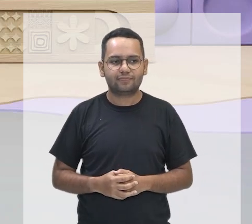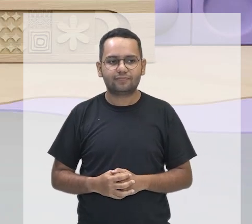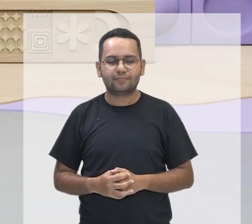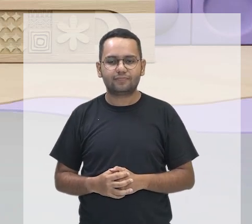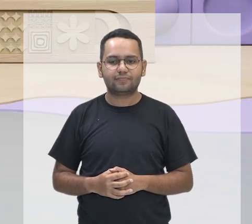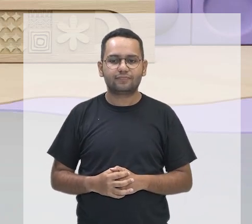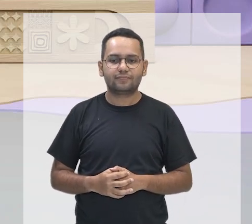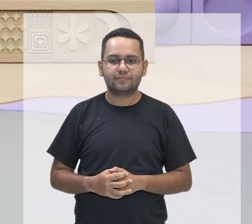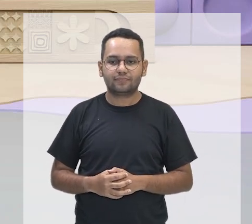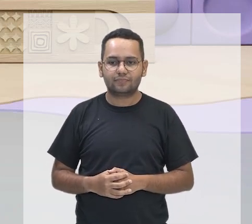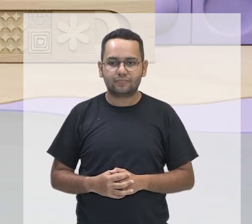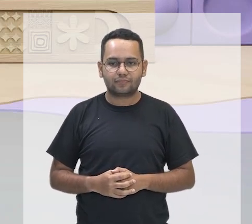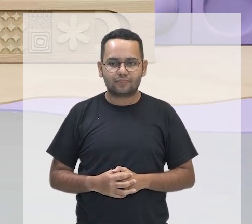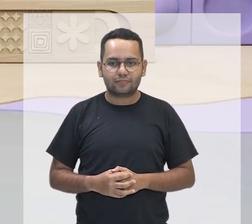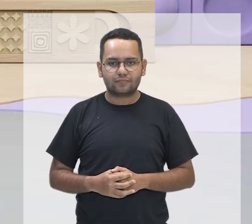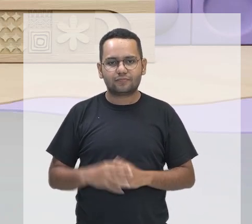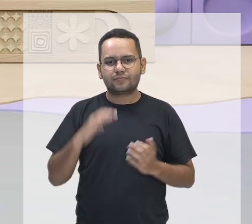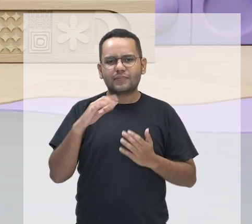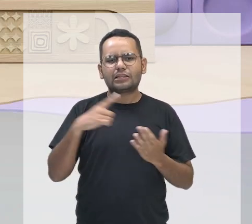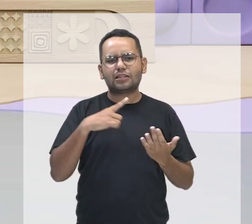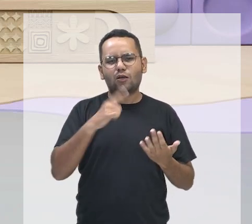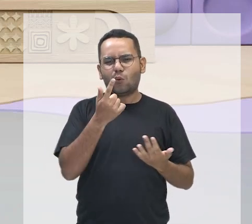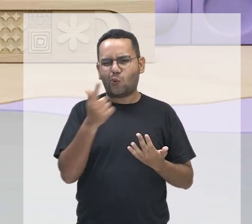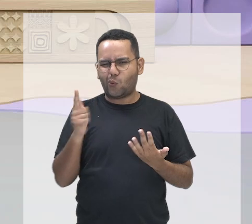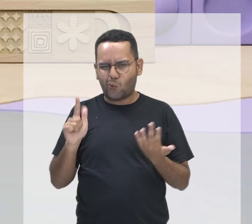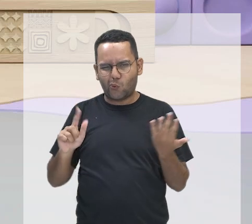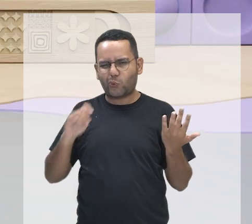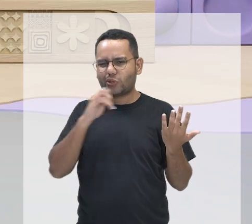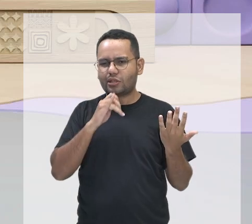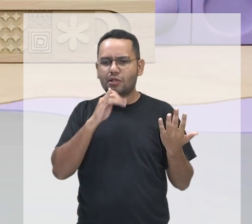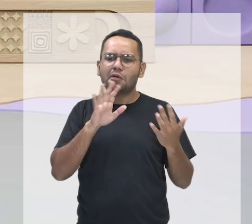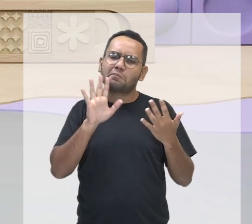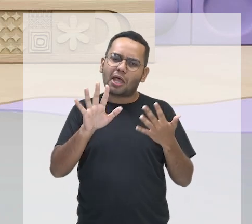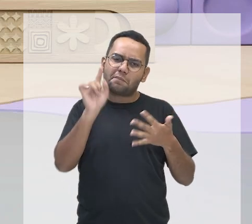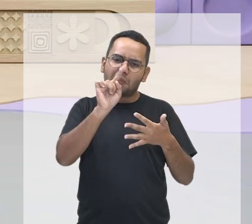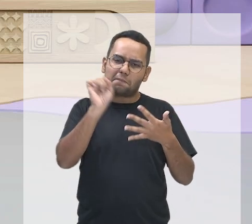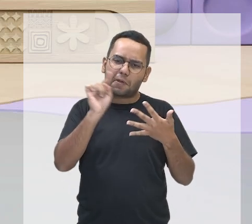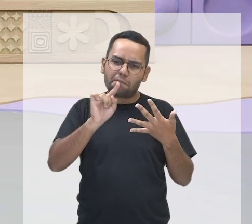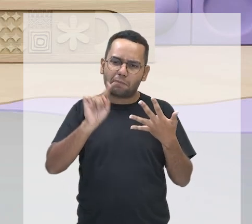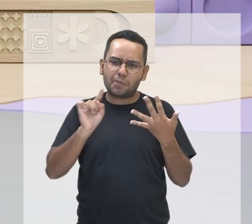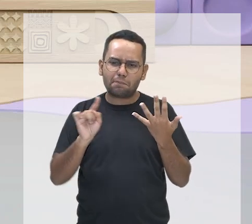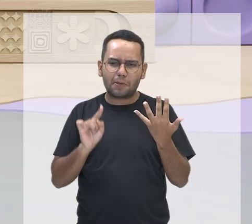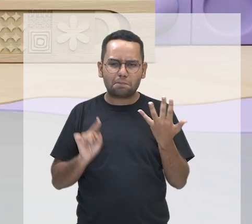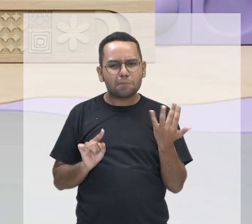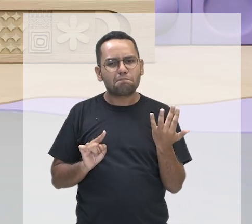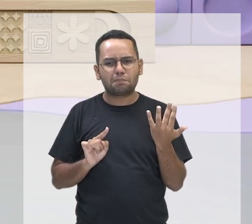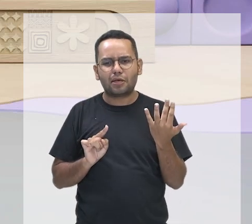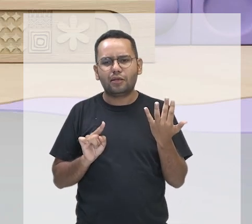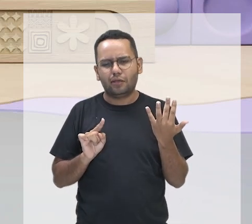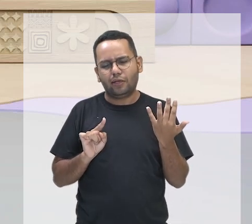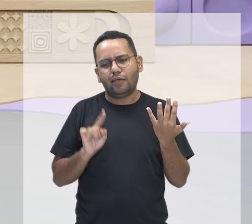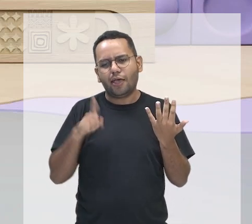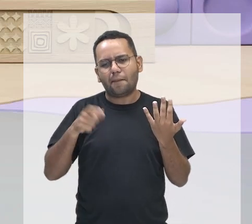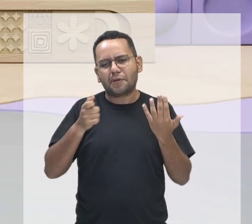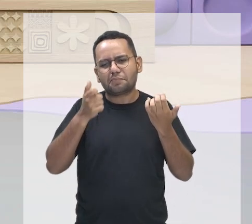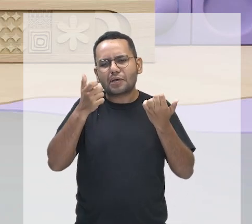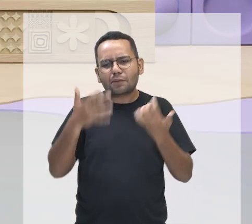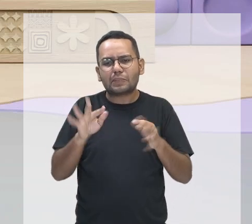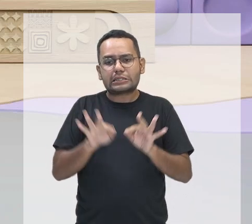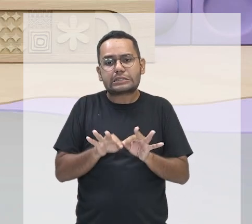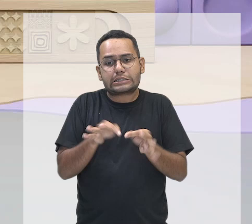outros exemplos também, né? Mas esses assim, são pelo menos os mais próximos de nós, né? Aqueles que nós podemos